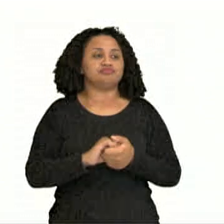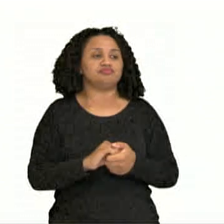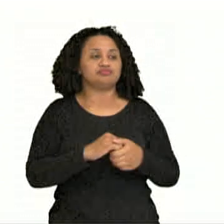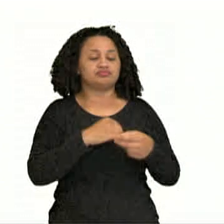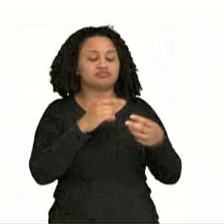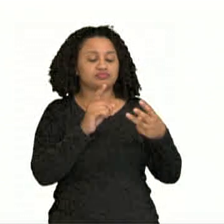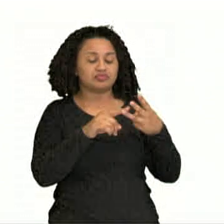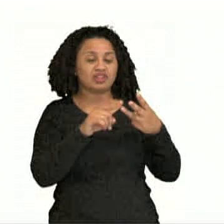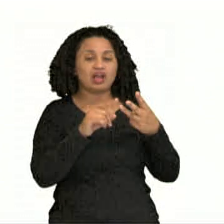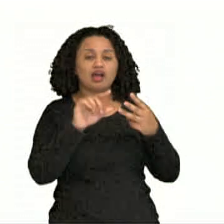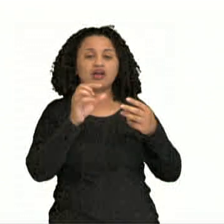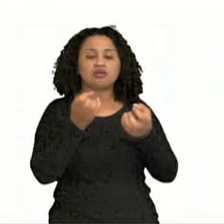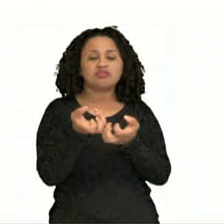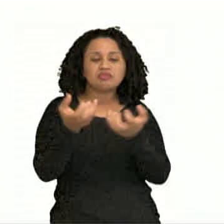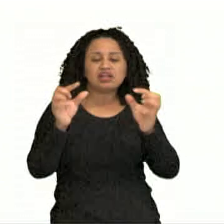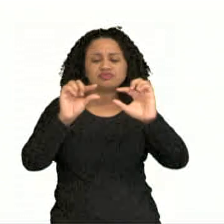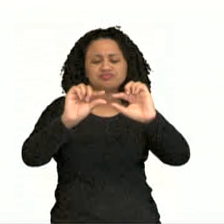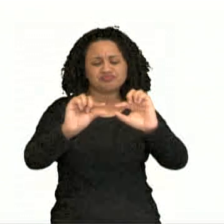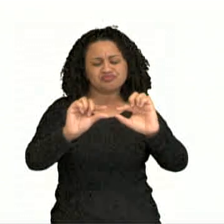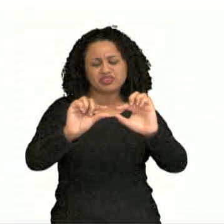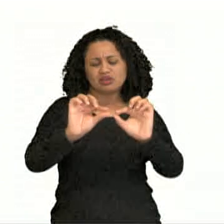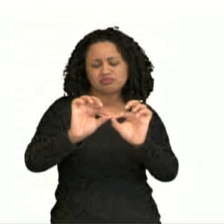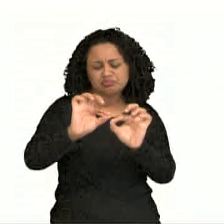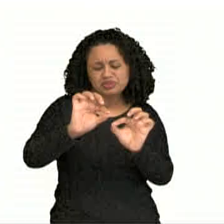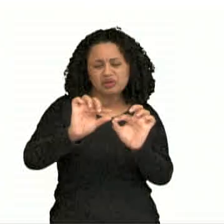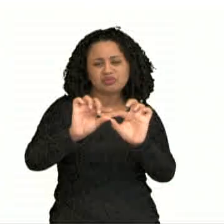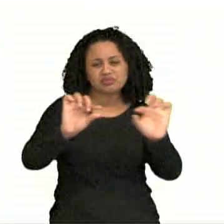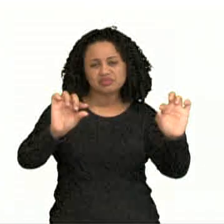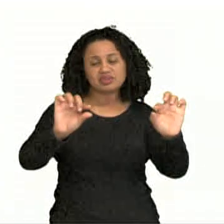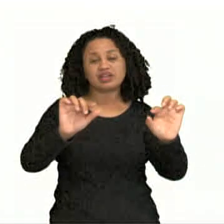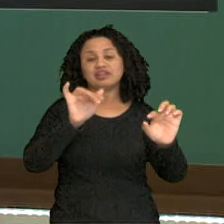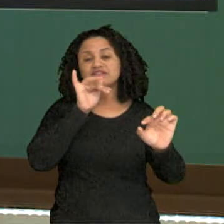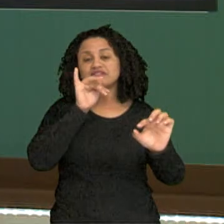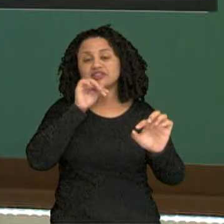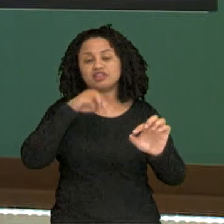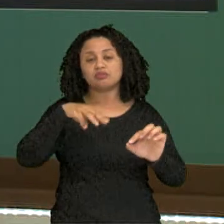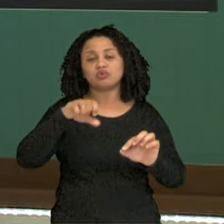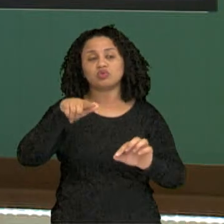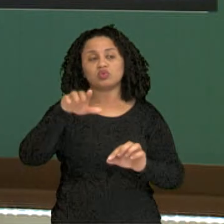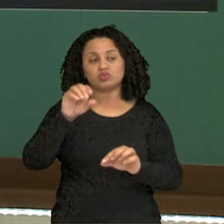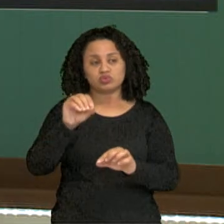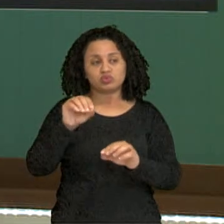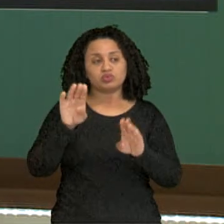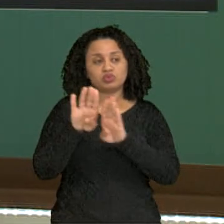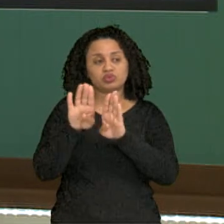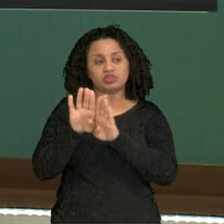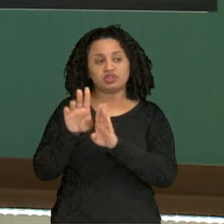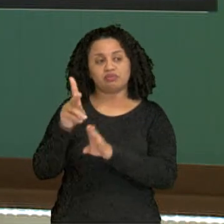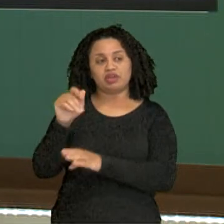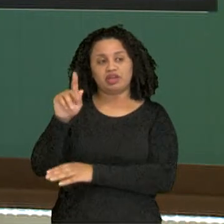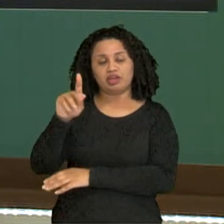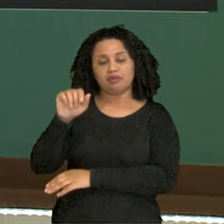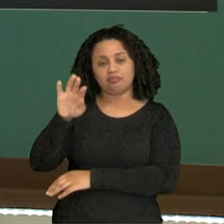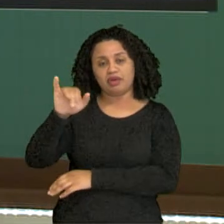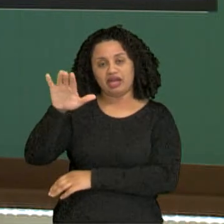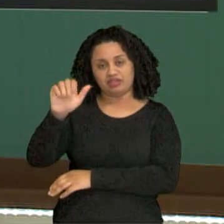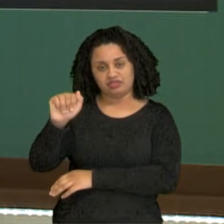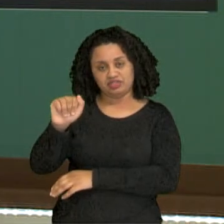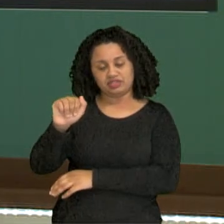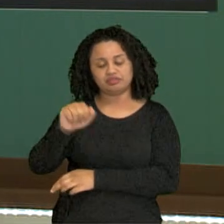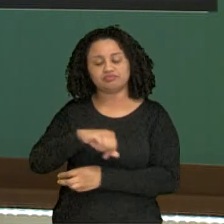pequeno, atingindo poucos centímetros de altura. Por exemplo, os musgos e as hepáticas. E são encontradas em